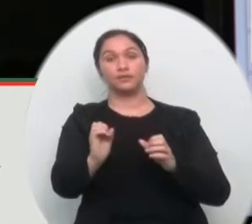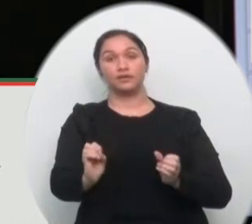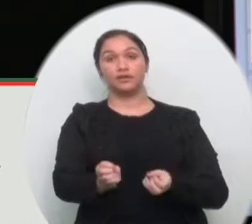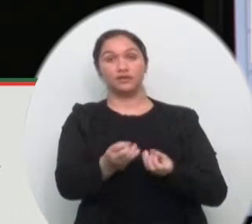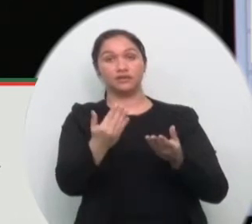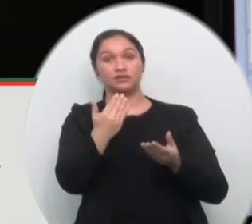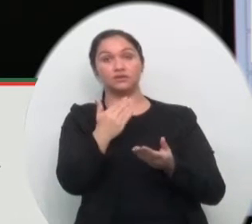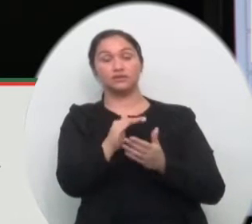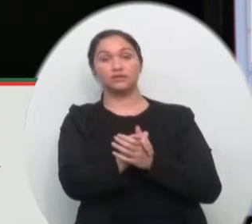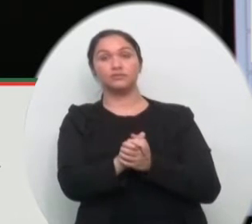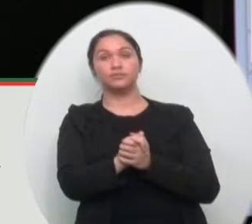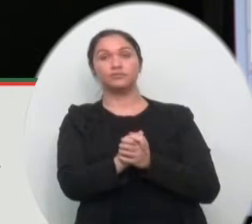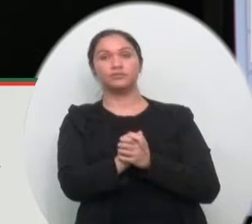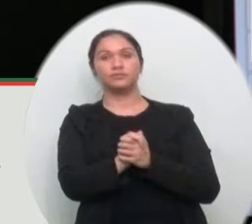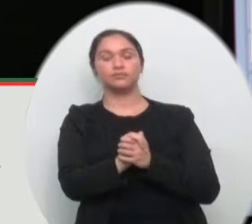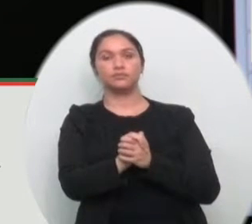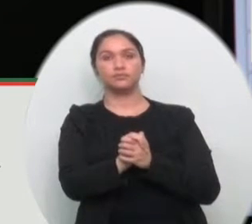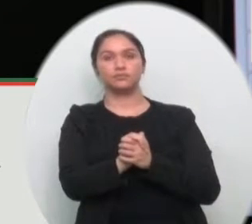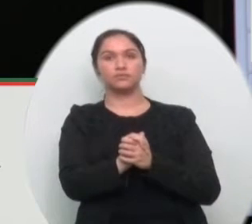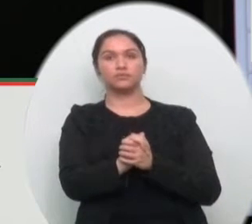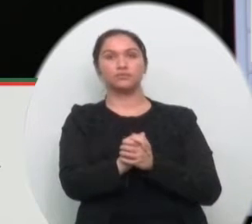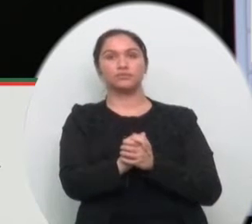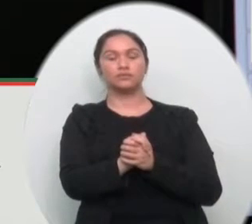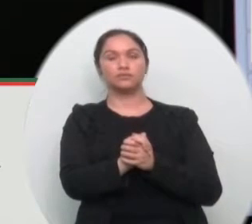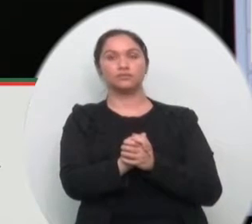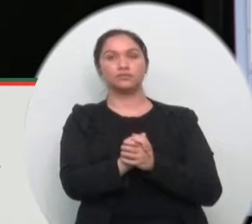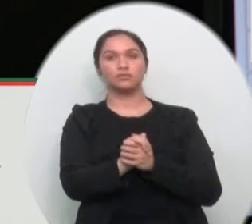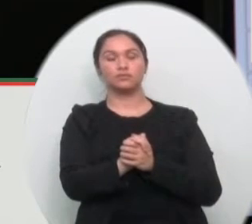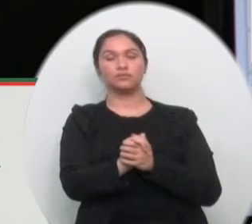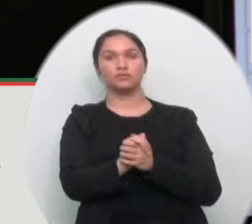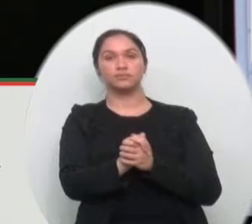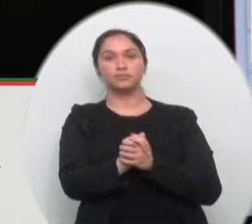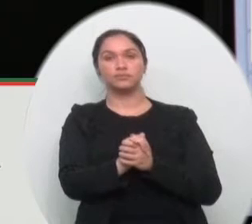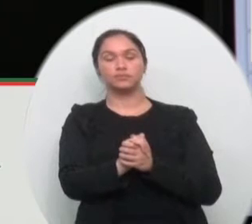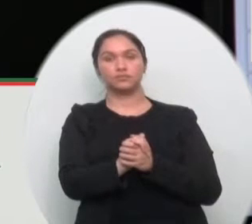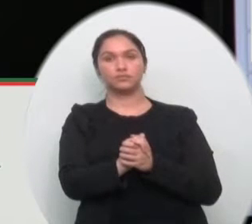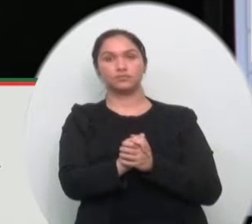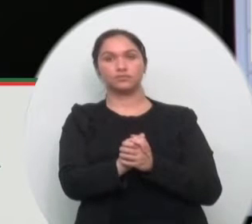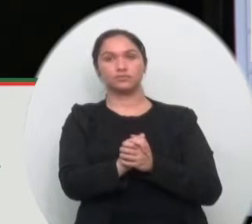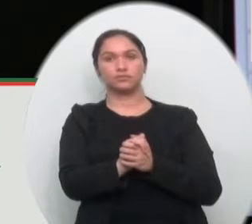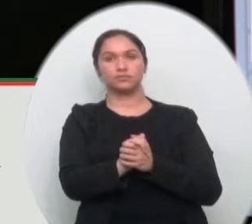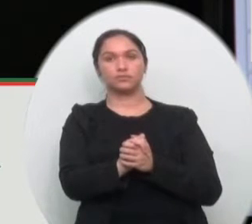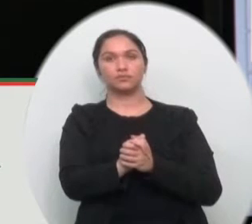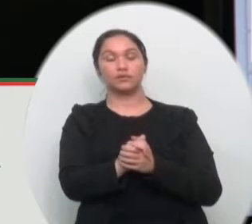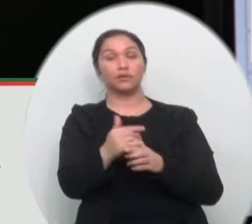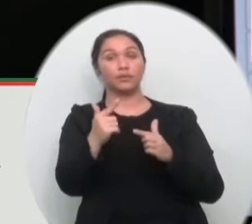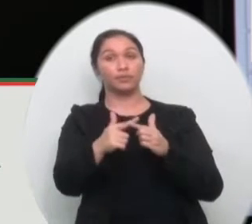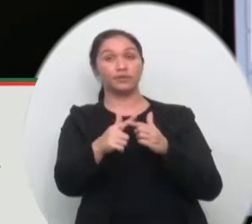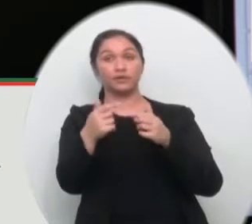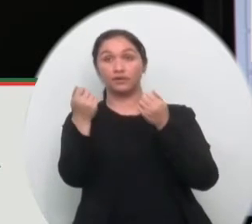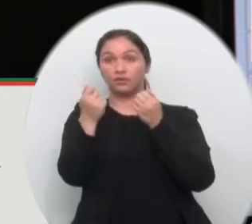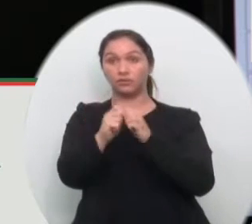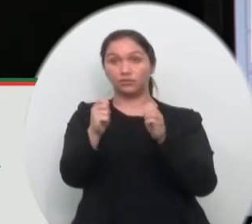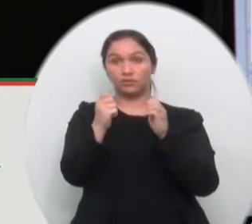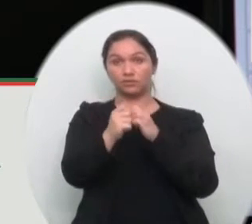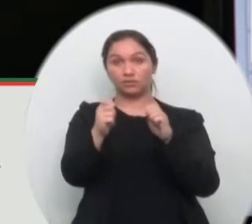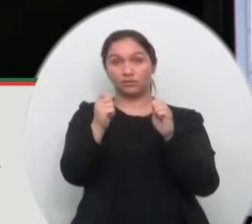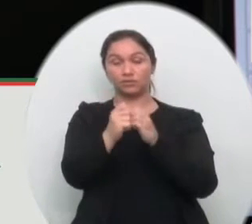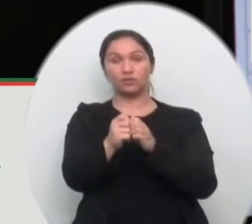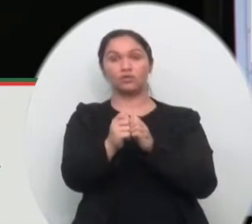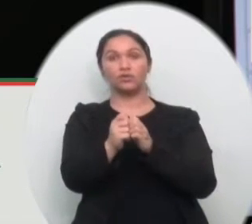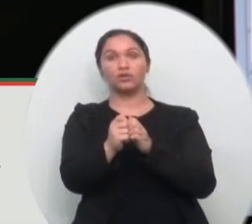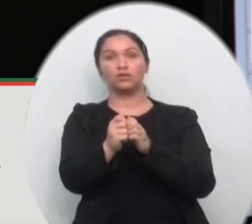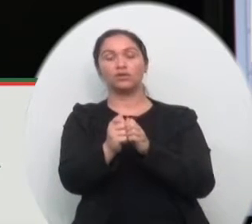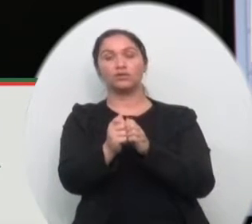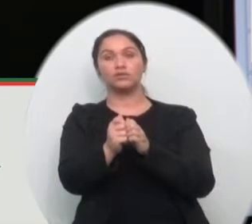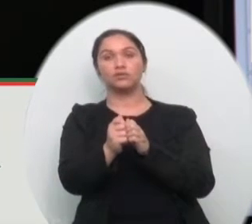carro ele desce ele assim, se ele vier meio rápido, ele pode tombar. Ou o ônibus também naquele saculejo ali que as pessoas reclamam muito, né? Então, porque há